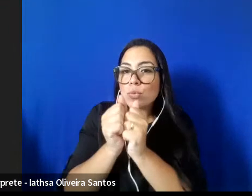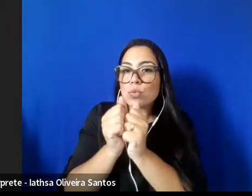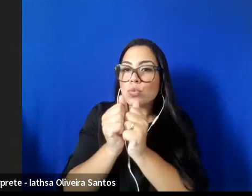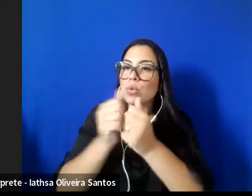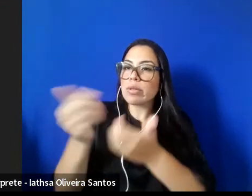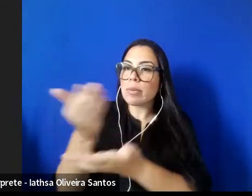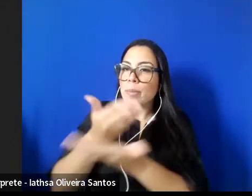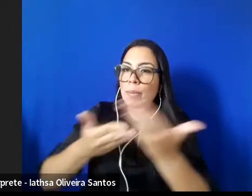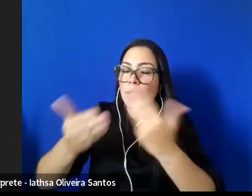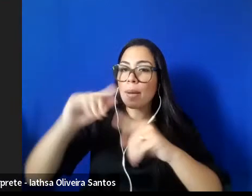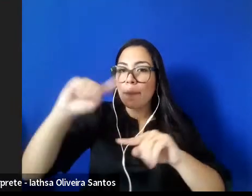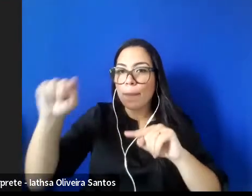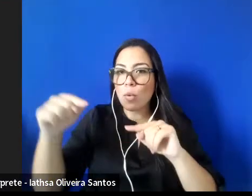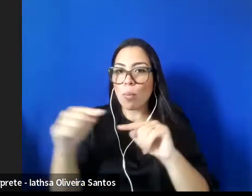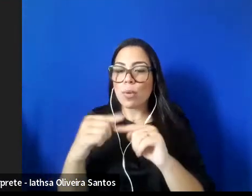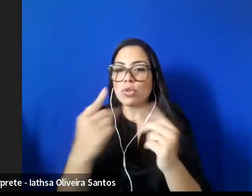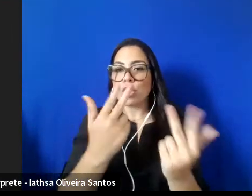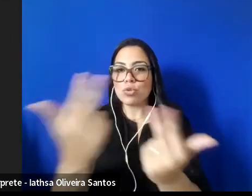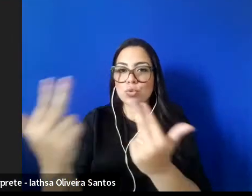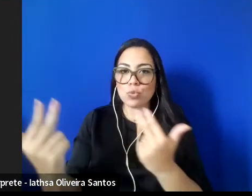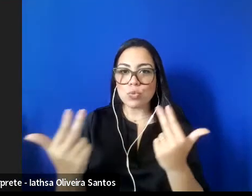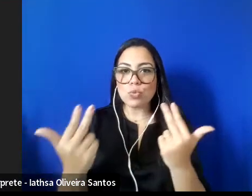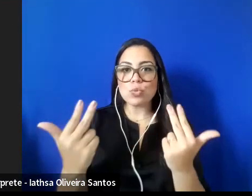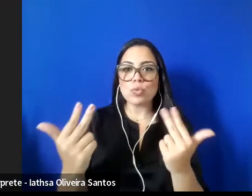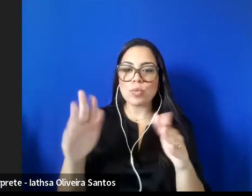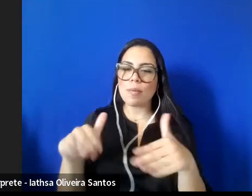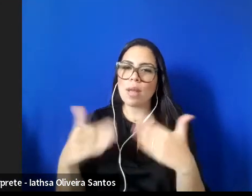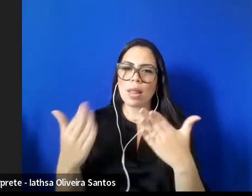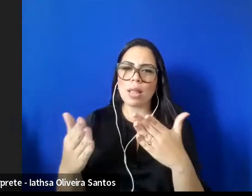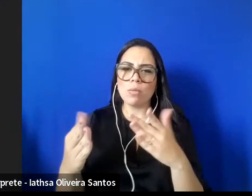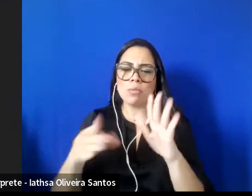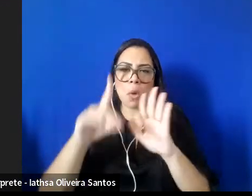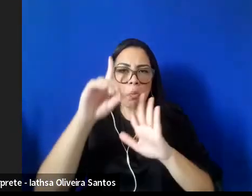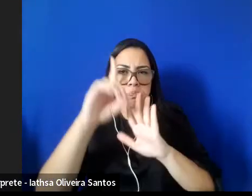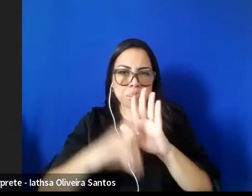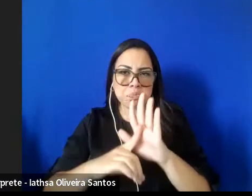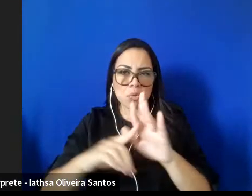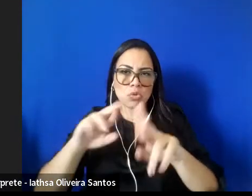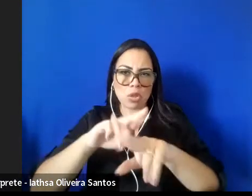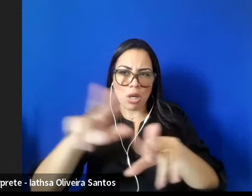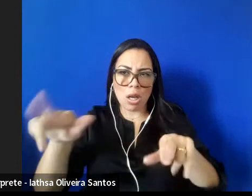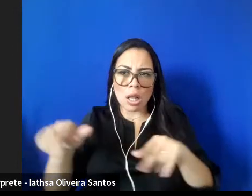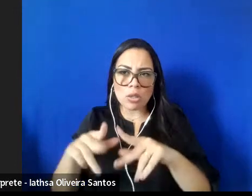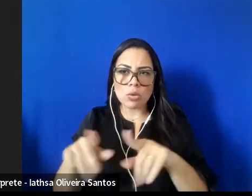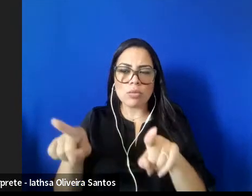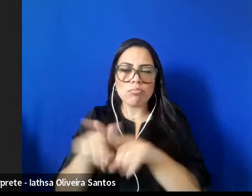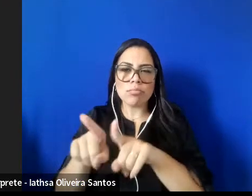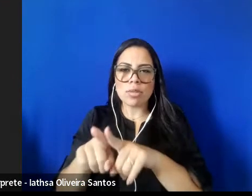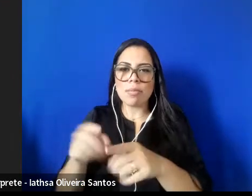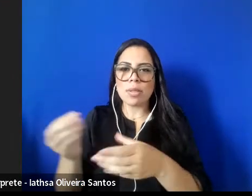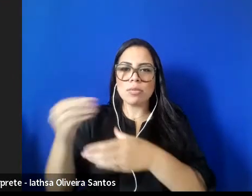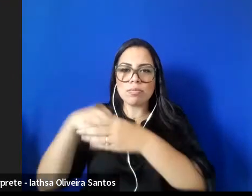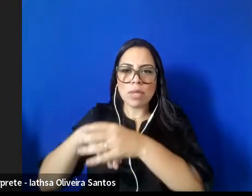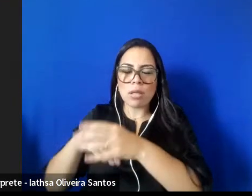de objetivos em comum. Tanto, isso vale tanto para o direito material, mas também vale para o procedimento.